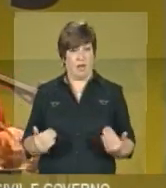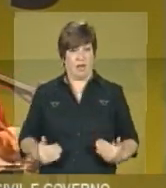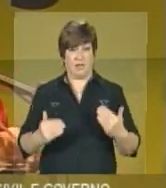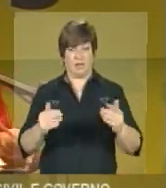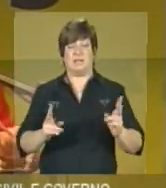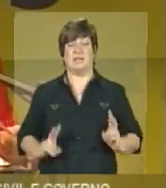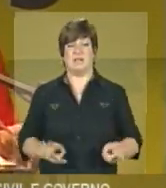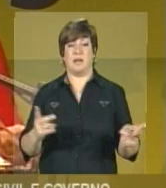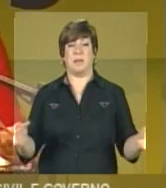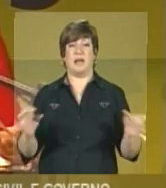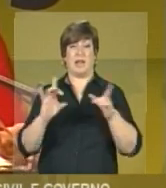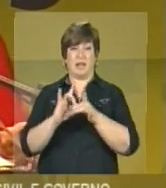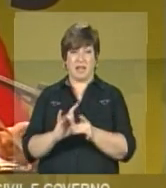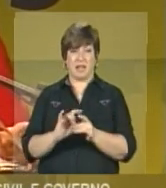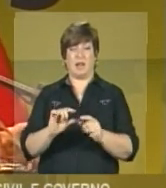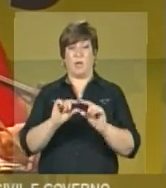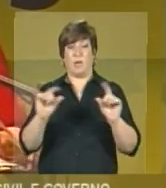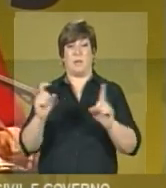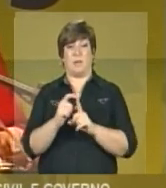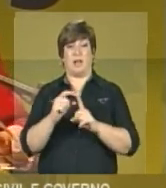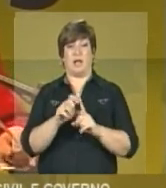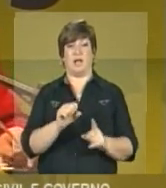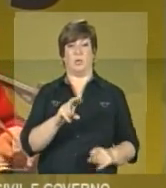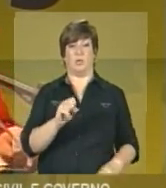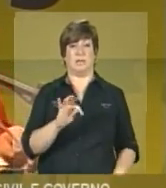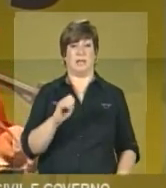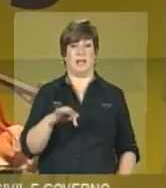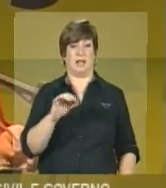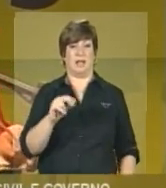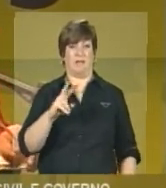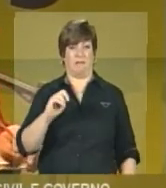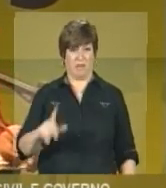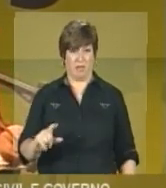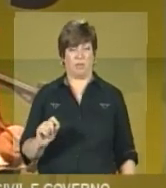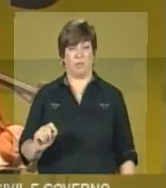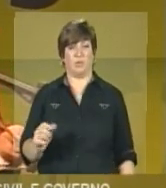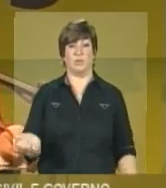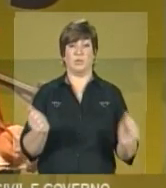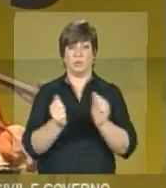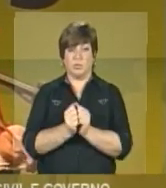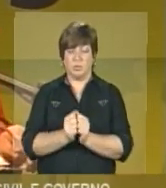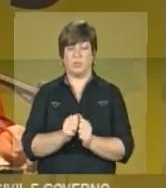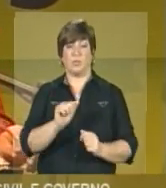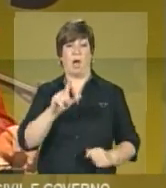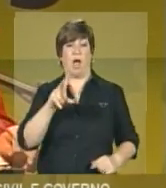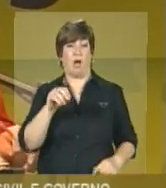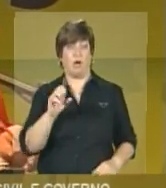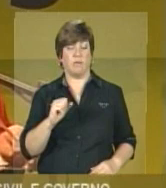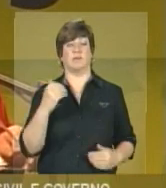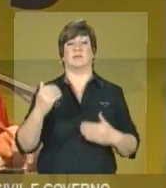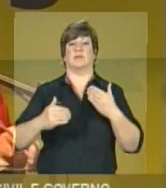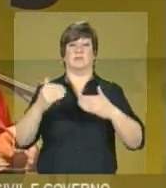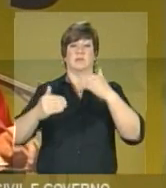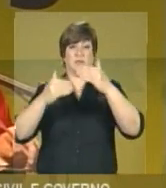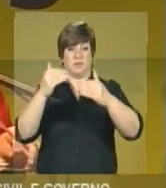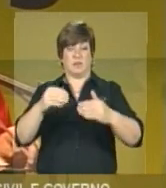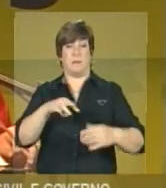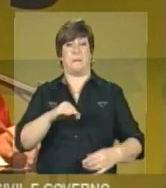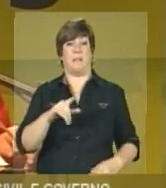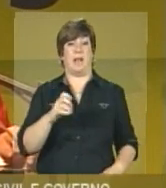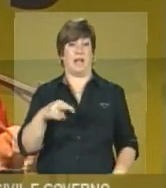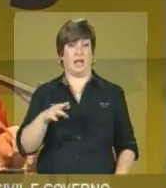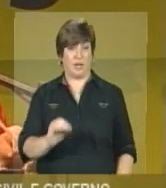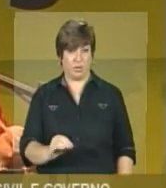à expressão sustentável, ao lado dos objetivos de desenvolvimento do